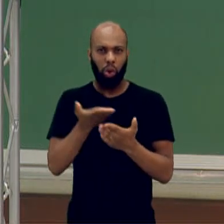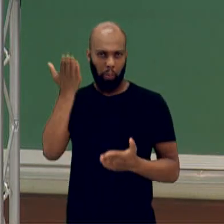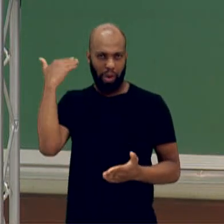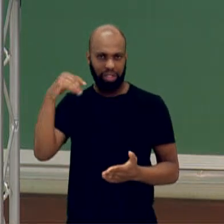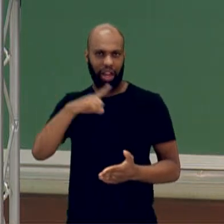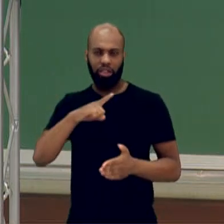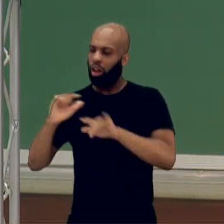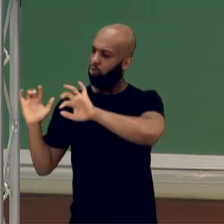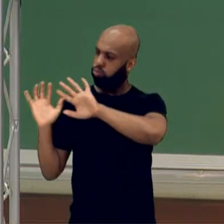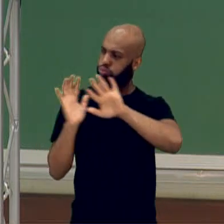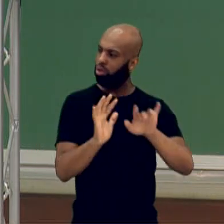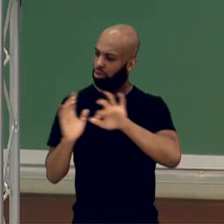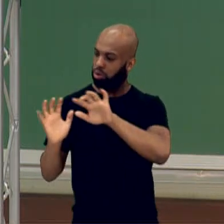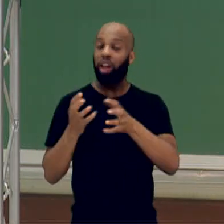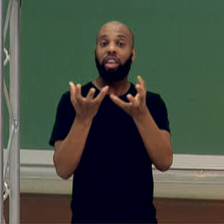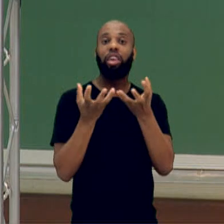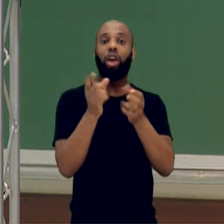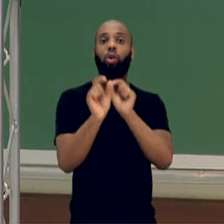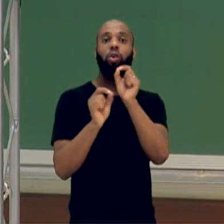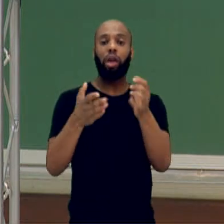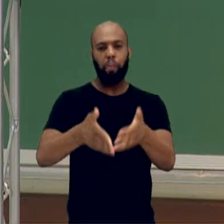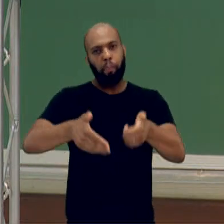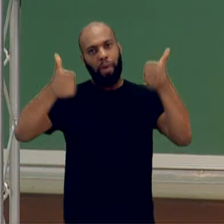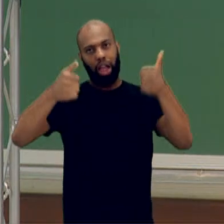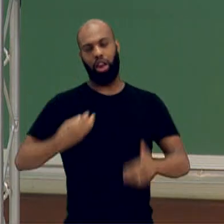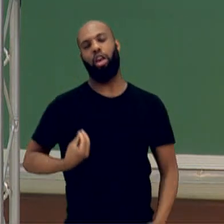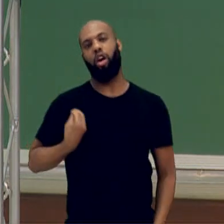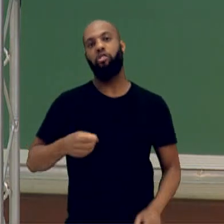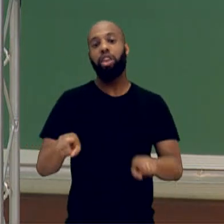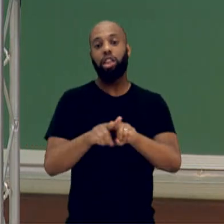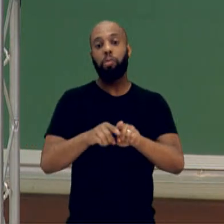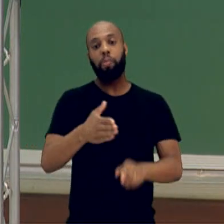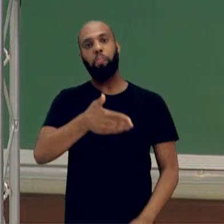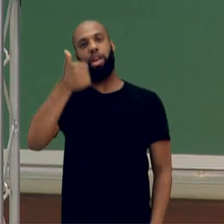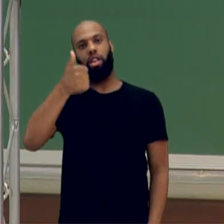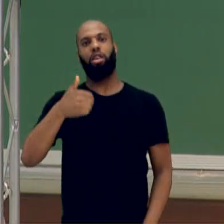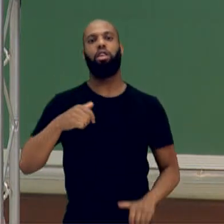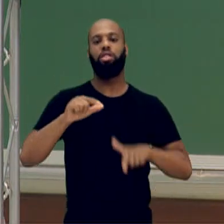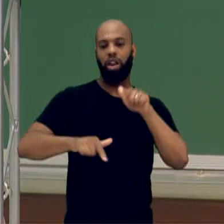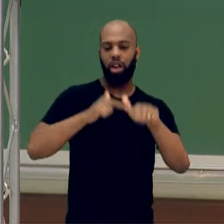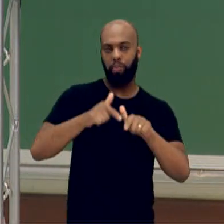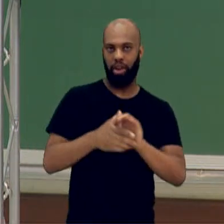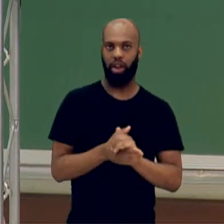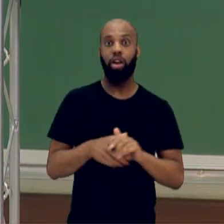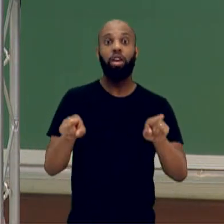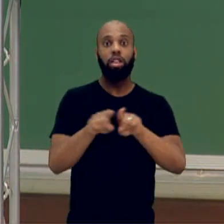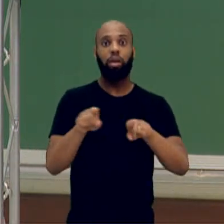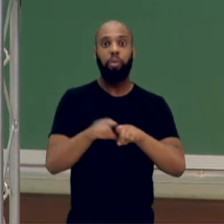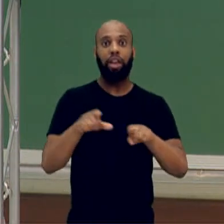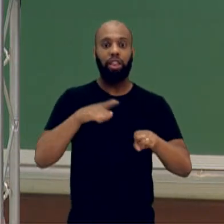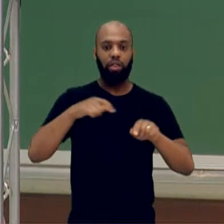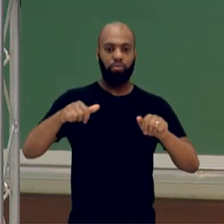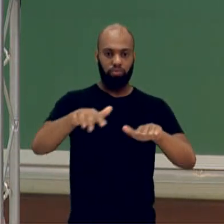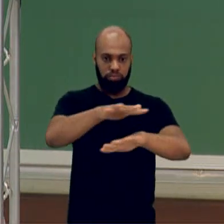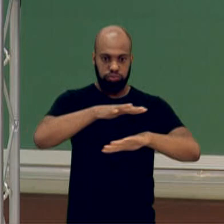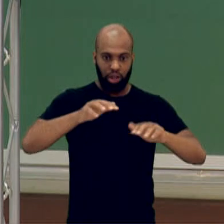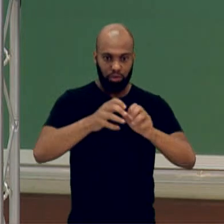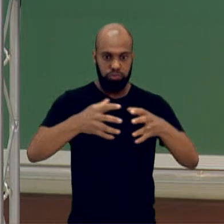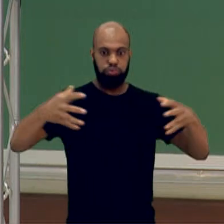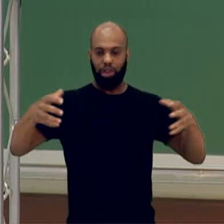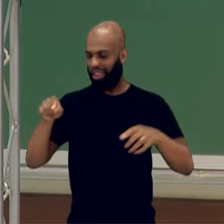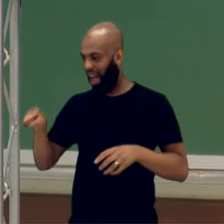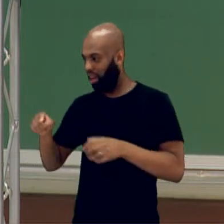anterior, de melhores condições de vida e trabalho. E a concentração fundiária, ou seja, grandes áreas no